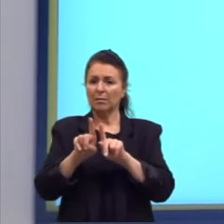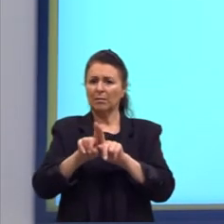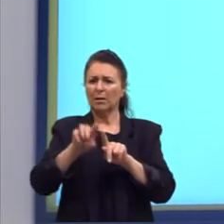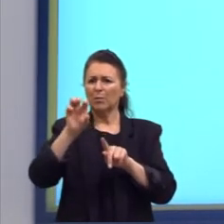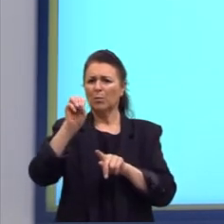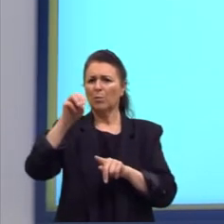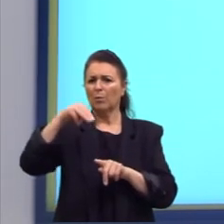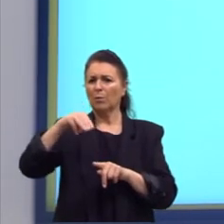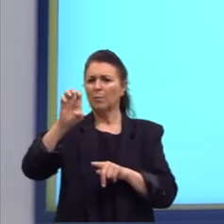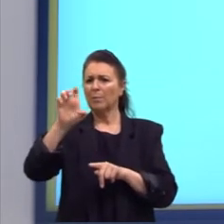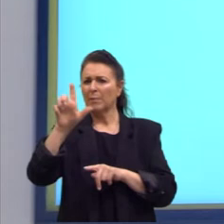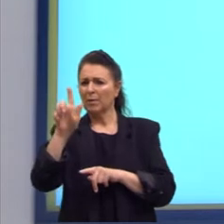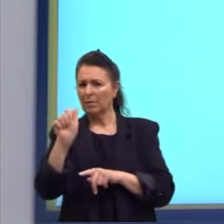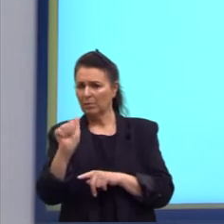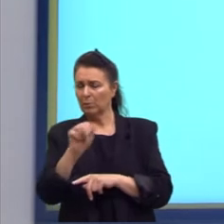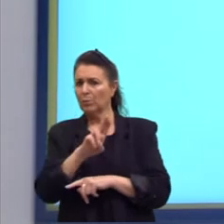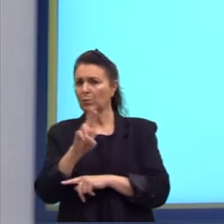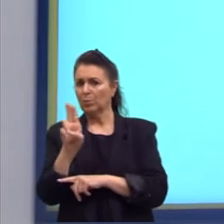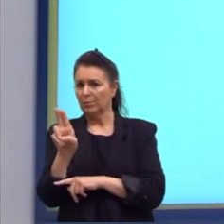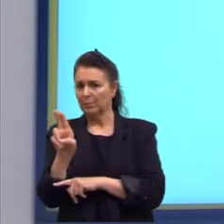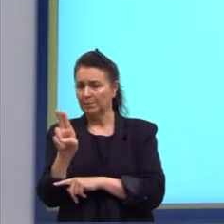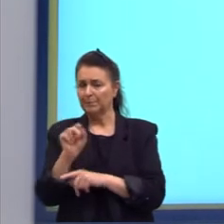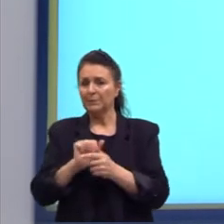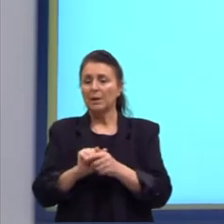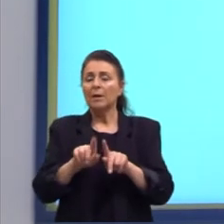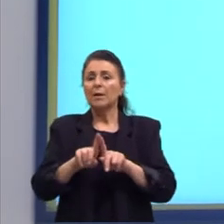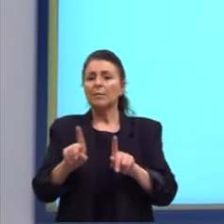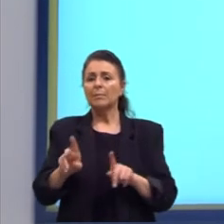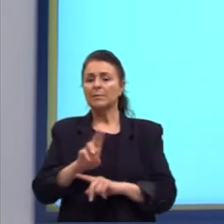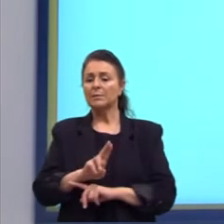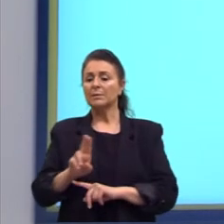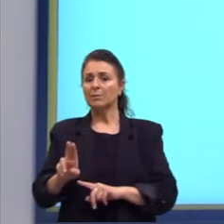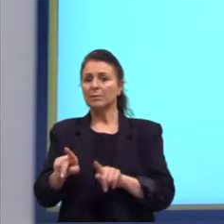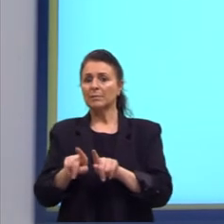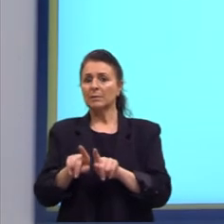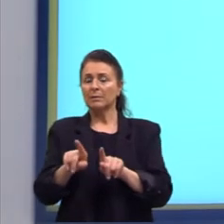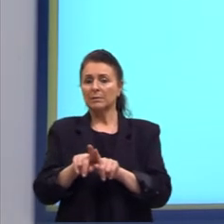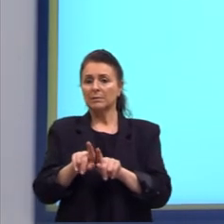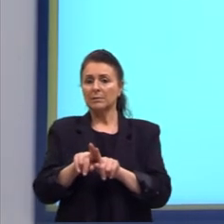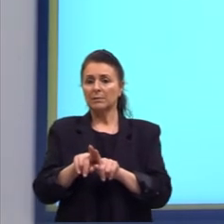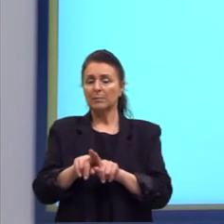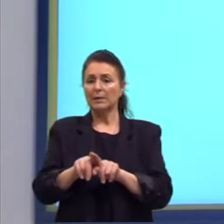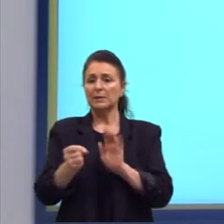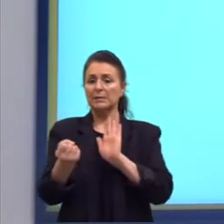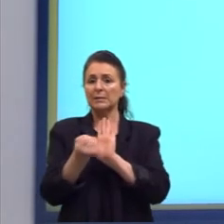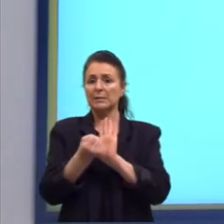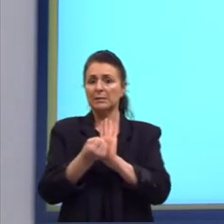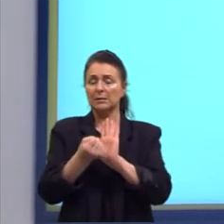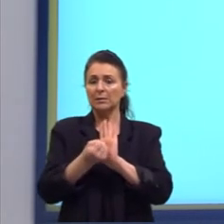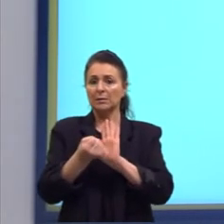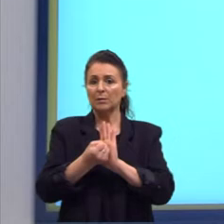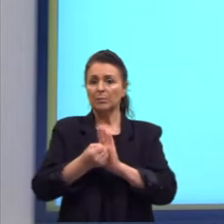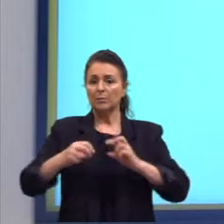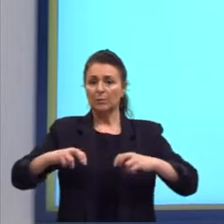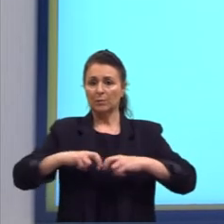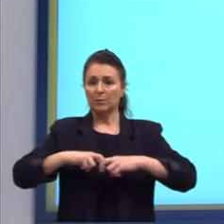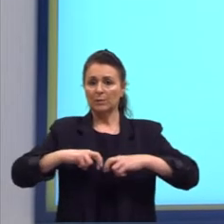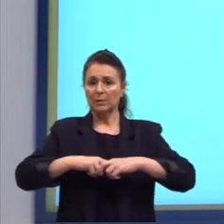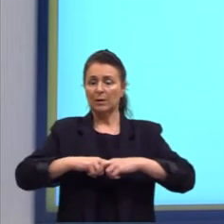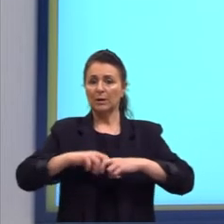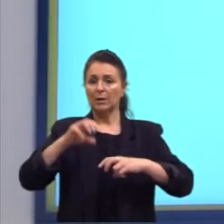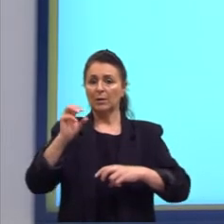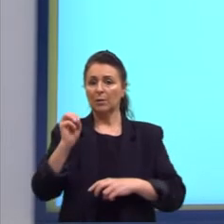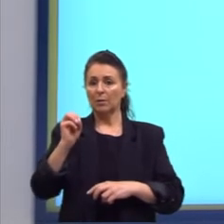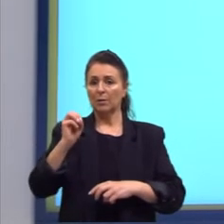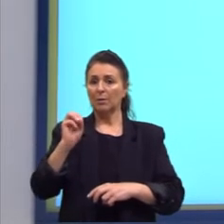engano é o ômega o nome dela tá mas a gente chama essa esse símbolo aqui na física de Dom